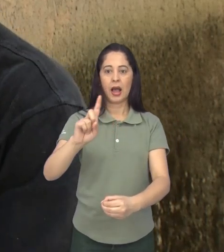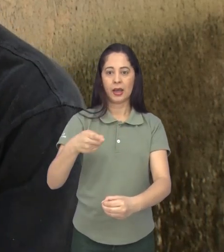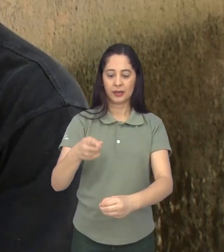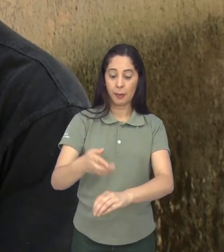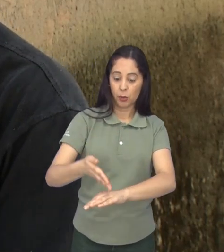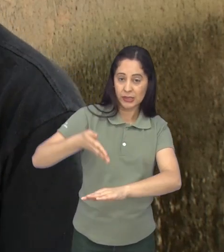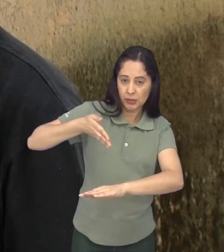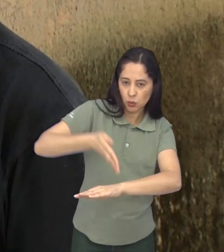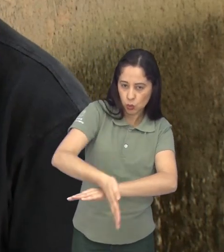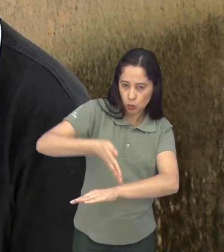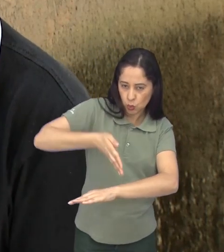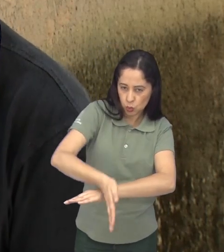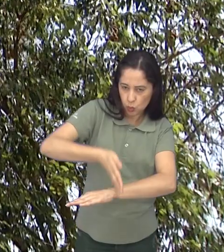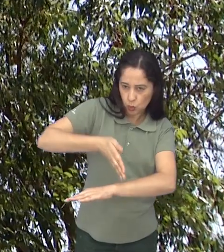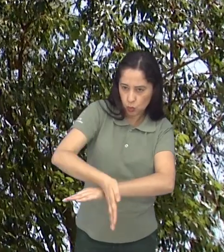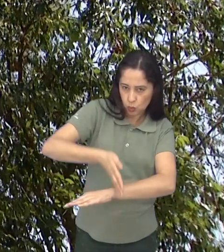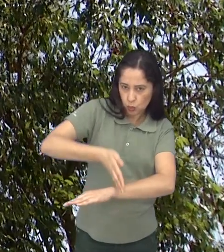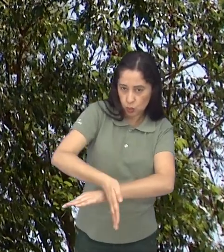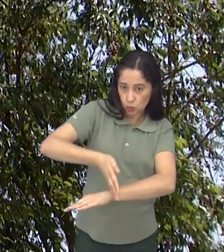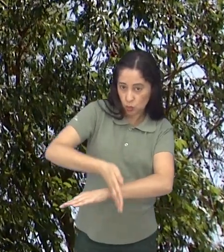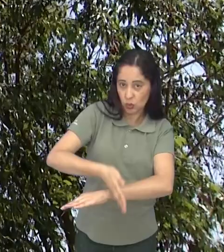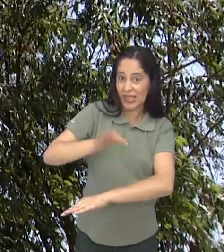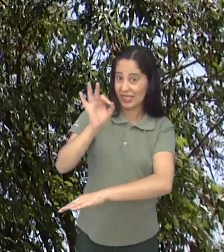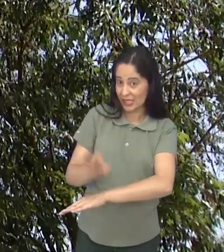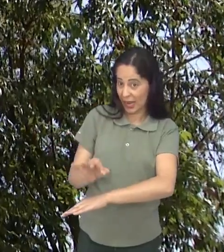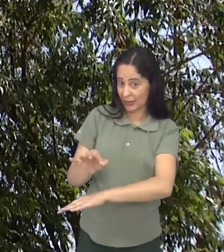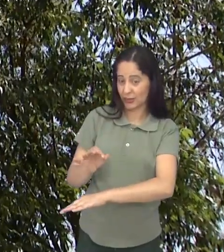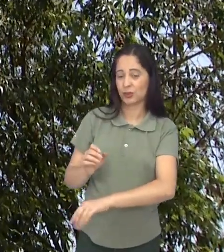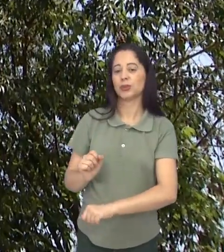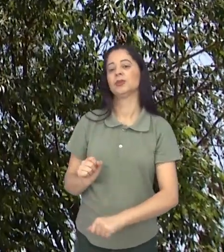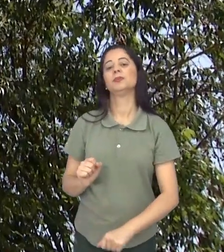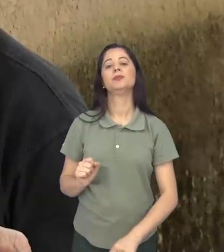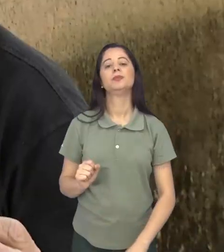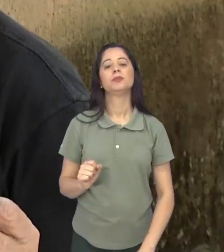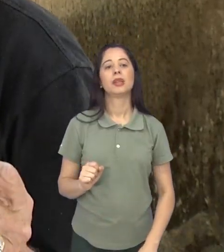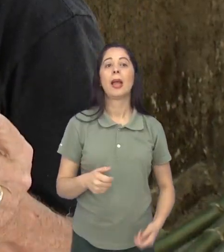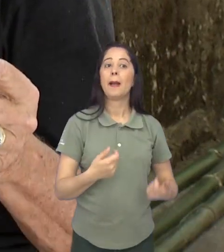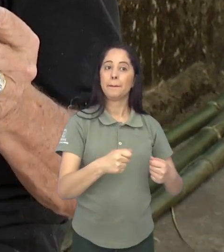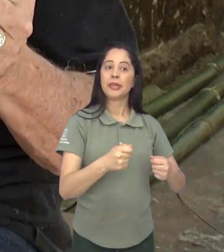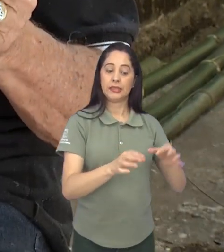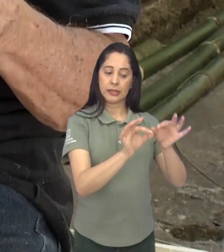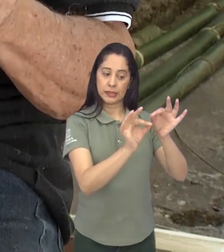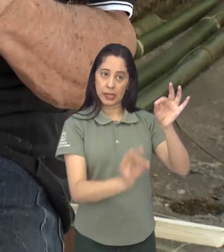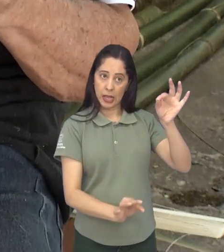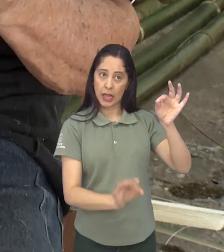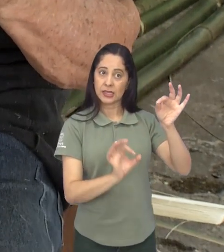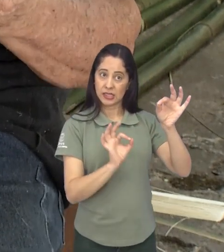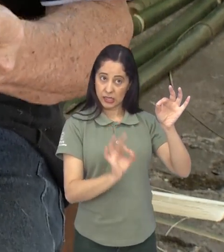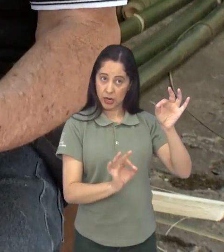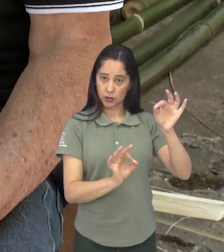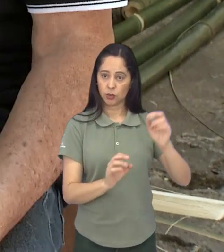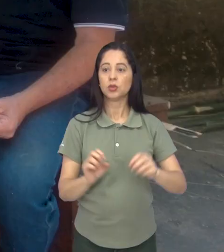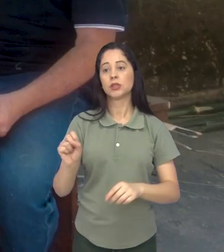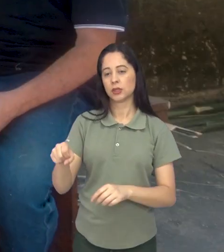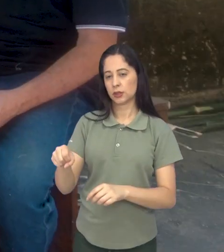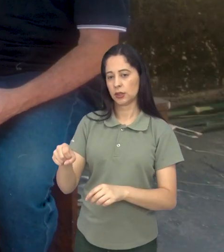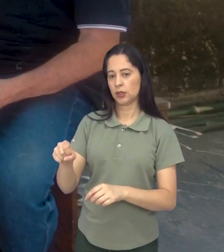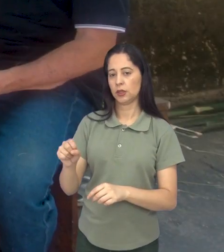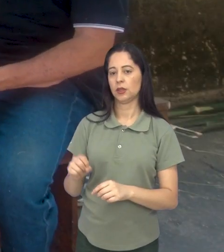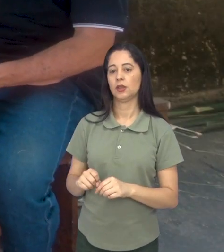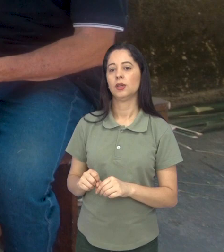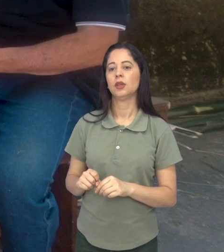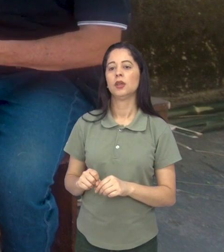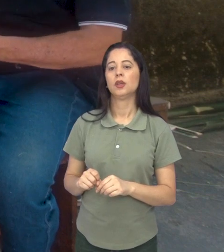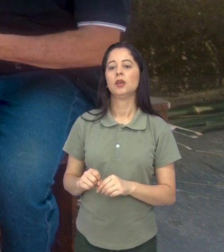Trazendo esse bambu, a gente vai serrar na bitola certa do quadro. Tem que medir, né? Tá.